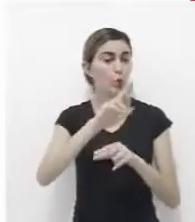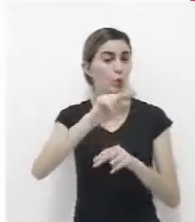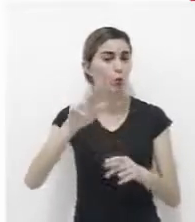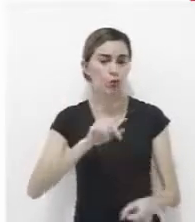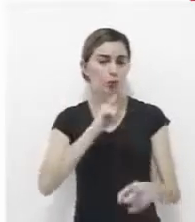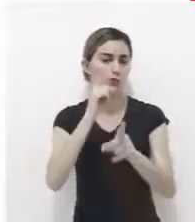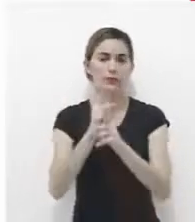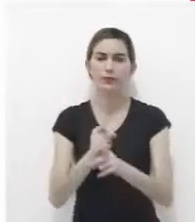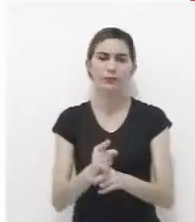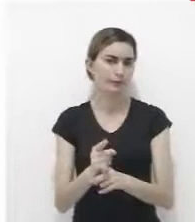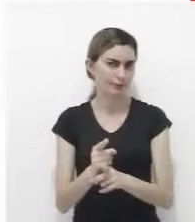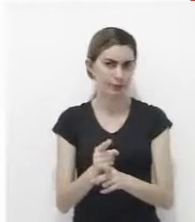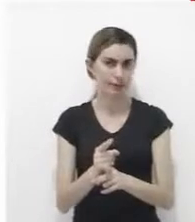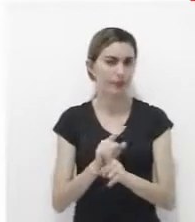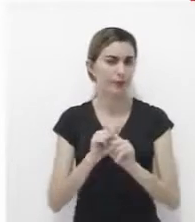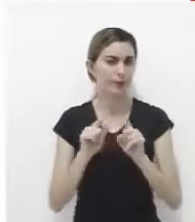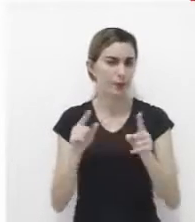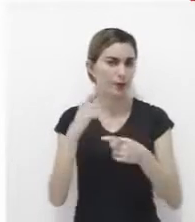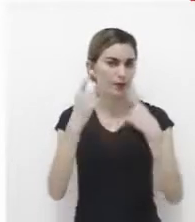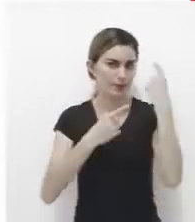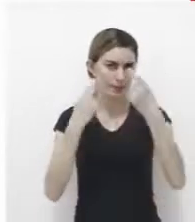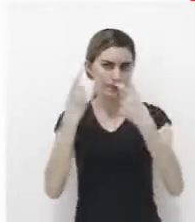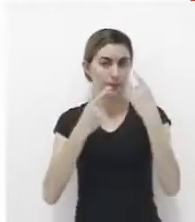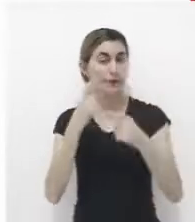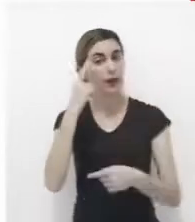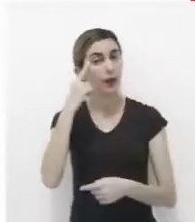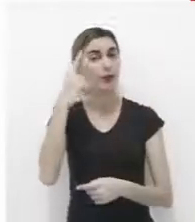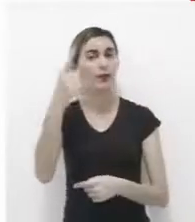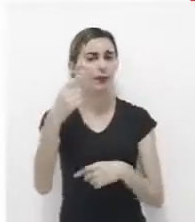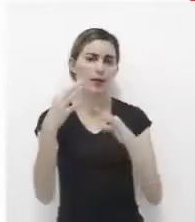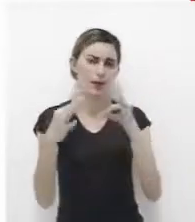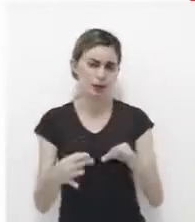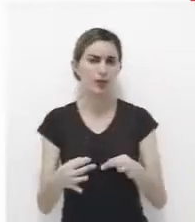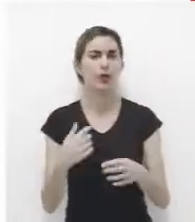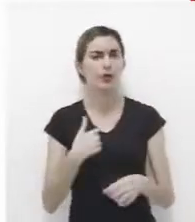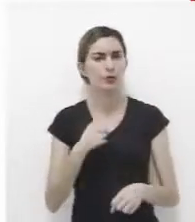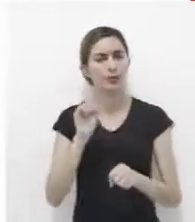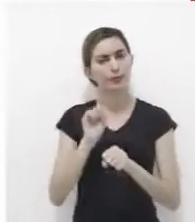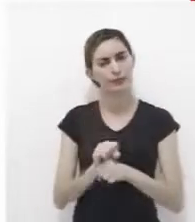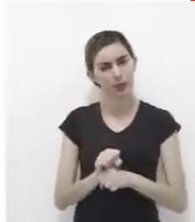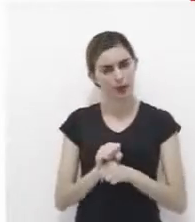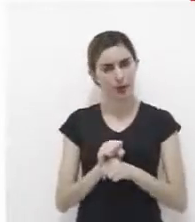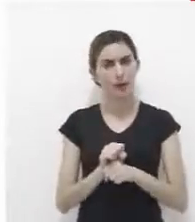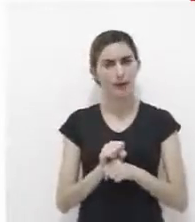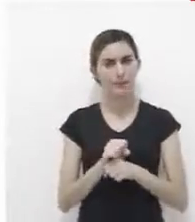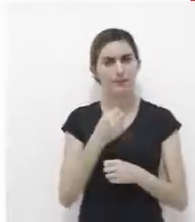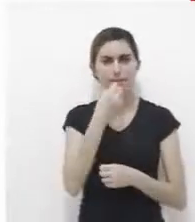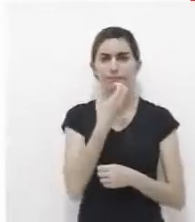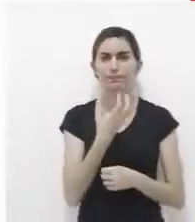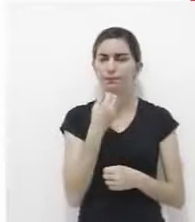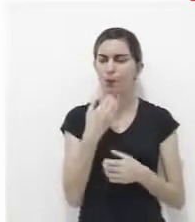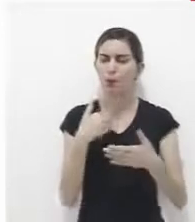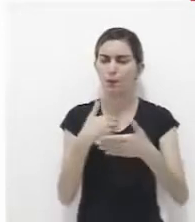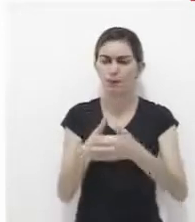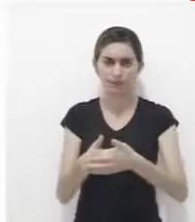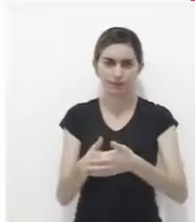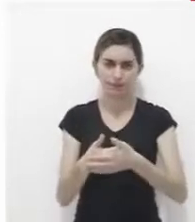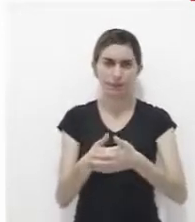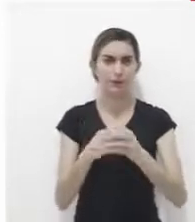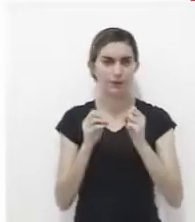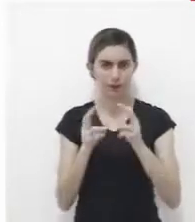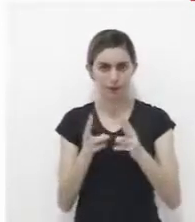Porém, nunca chega lá. Mas não fique preocupado, porque a ideia é justamente então a gente parar numa